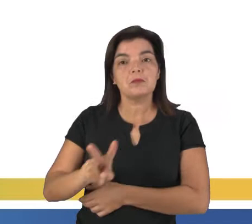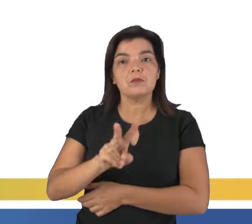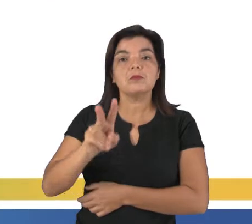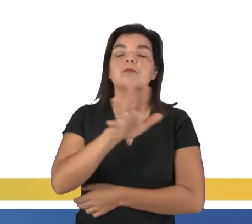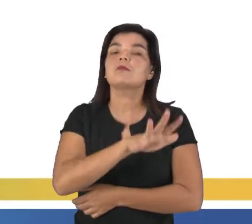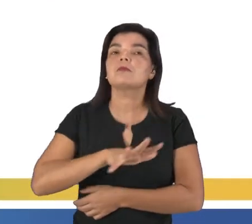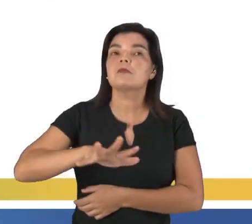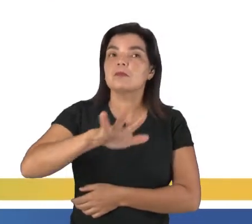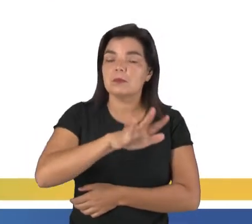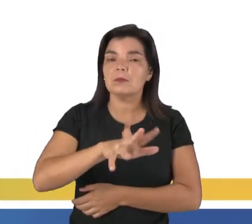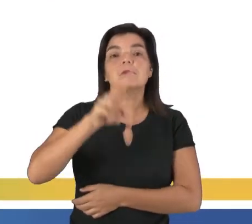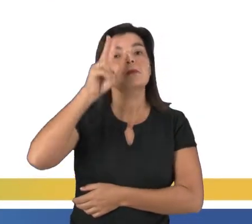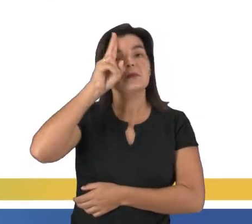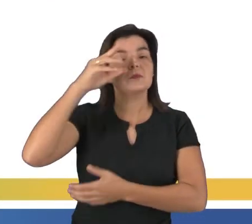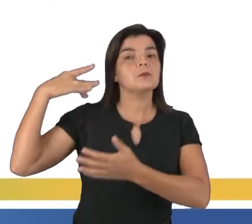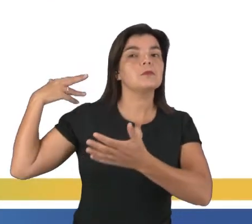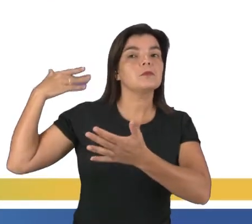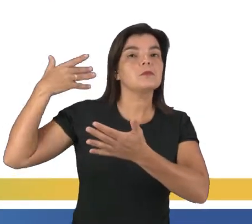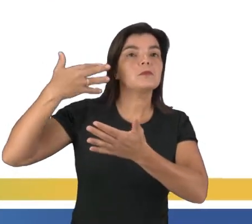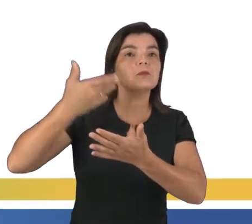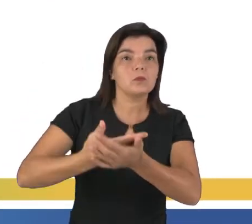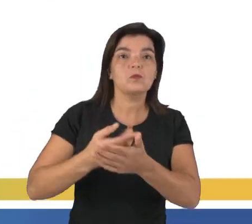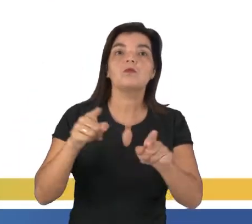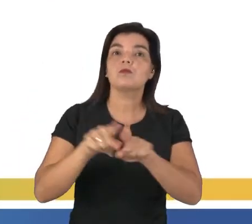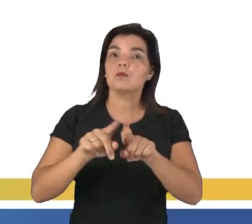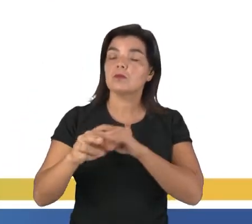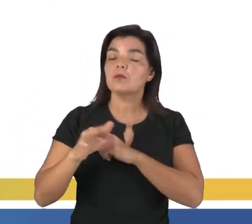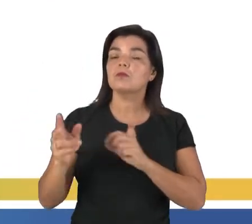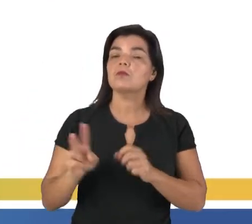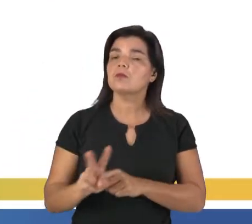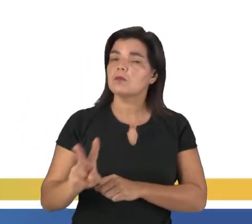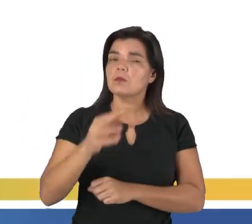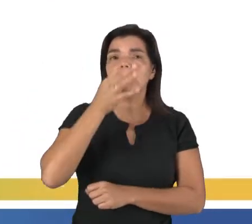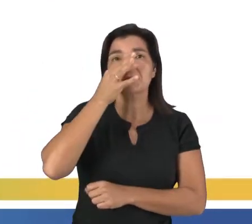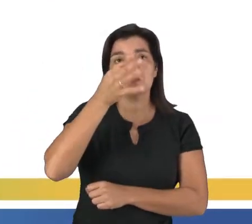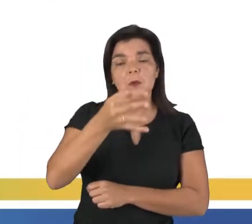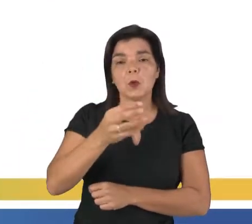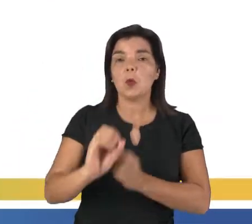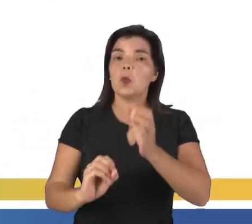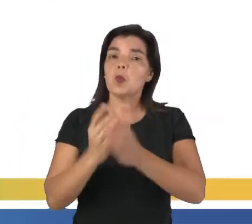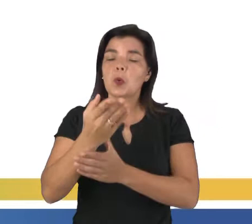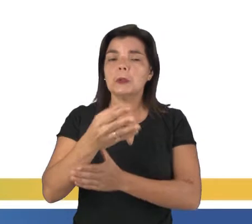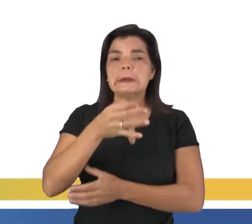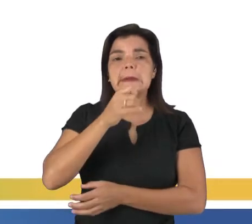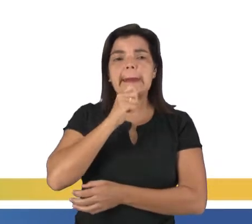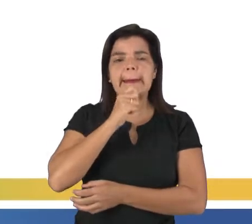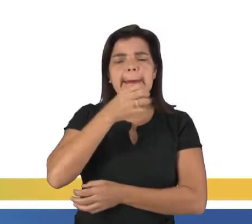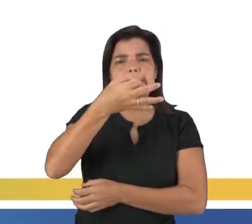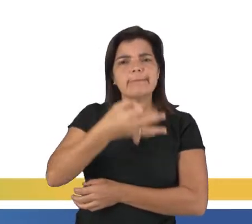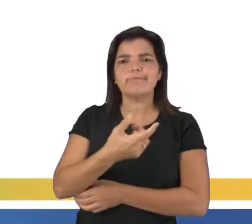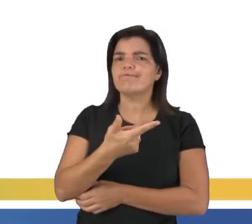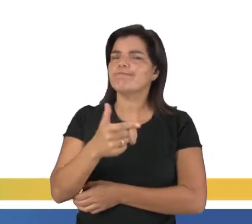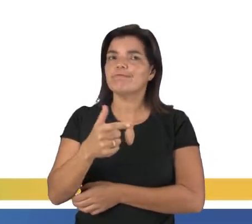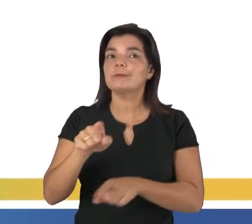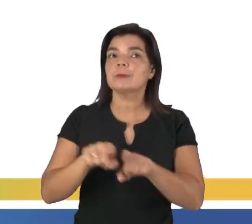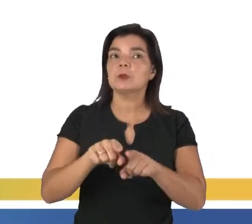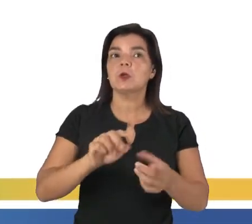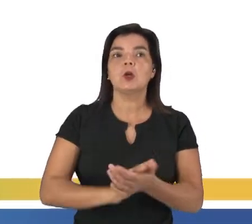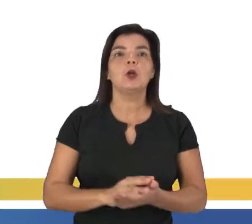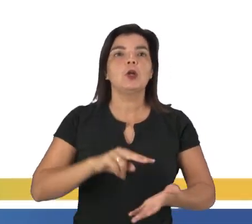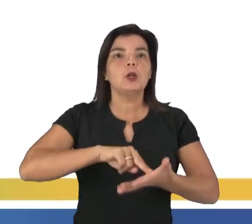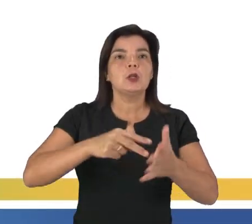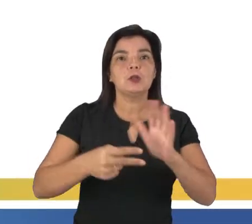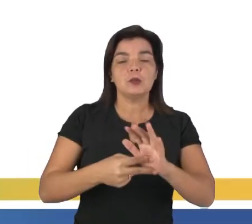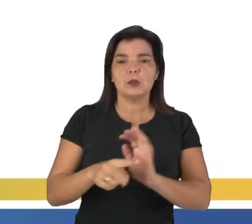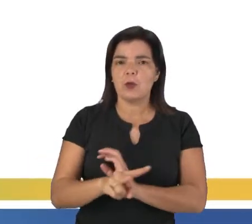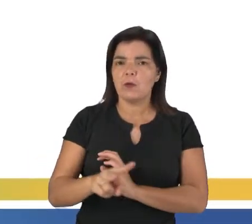universais, fatos históricos, ações com valor de futuro e realização incerta. Valor de futuro não é futuro,